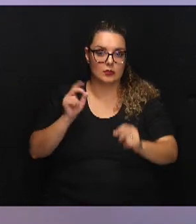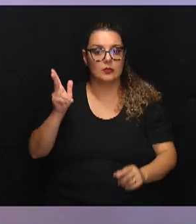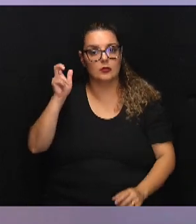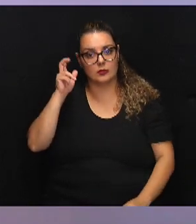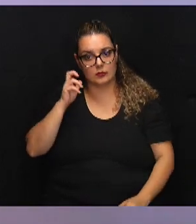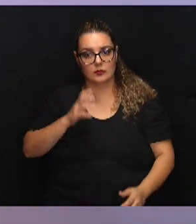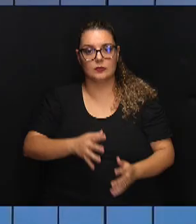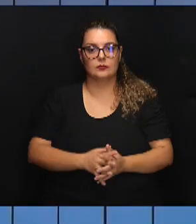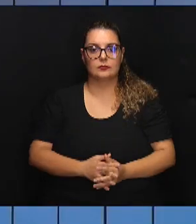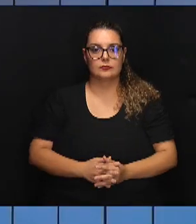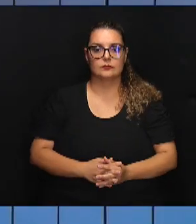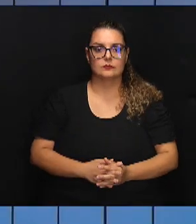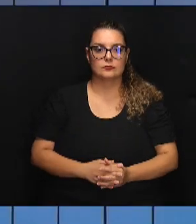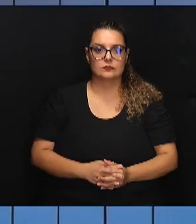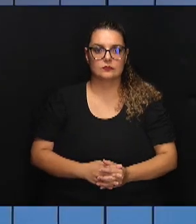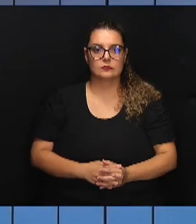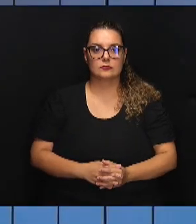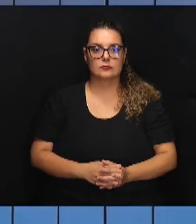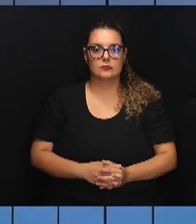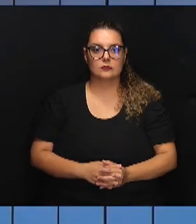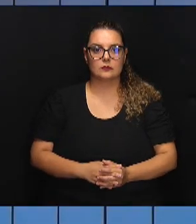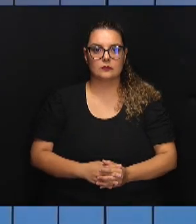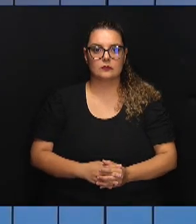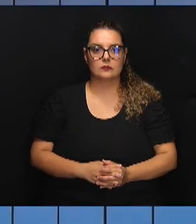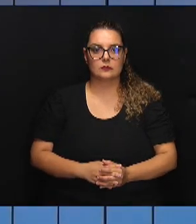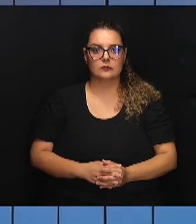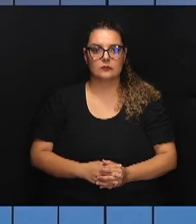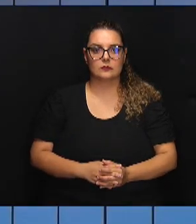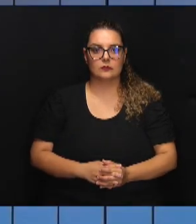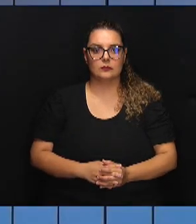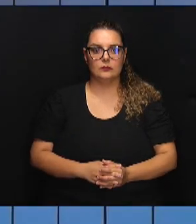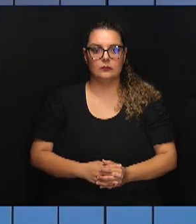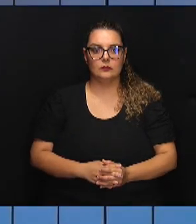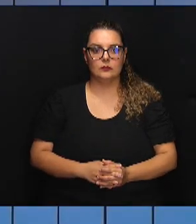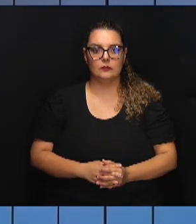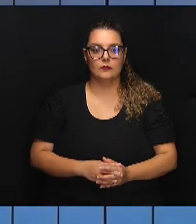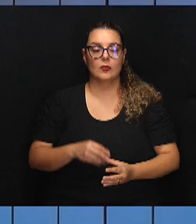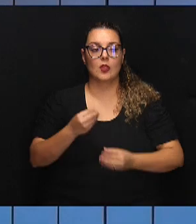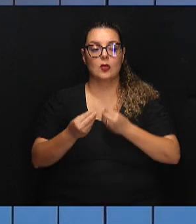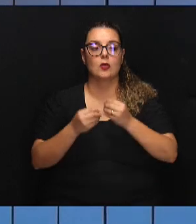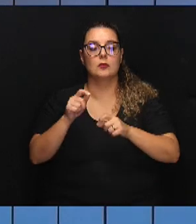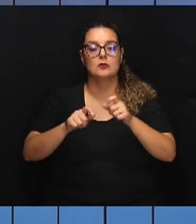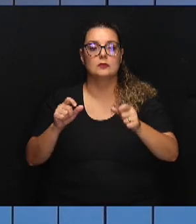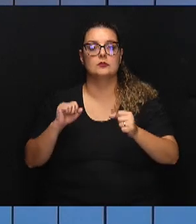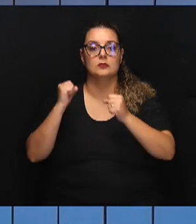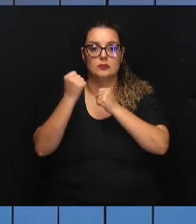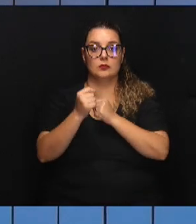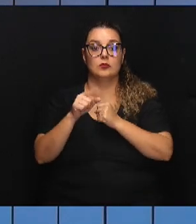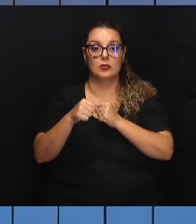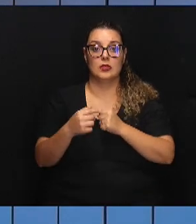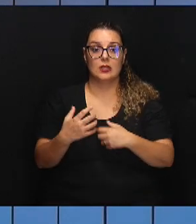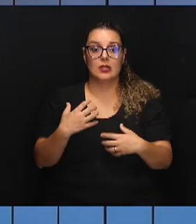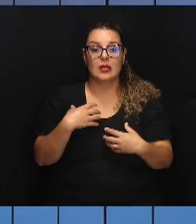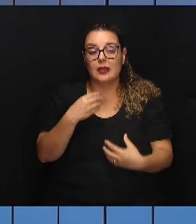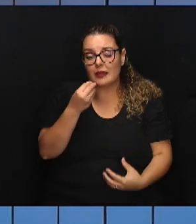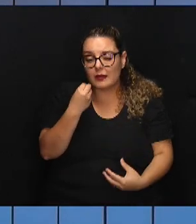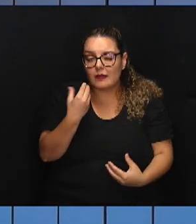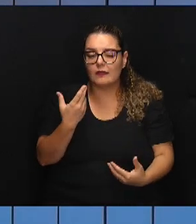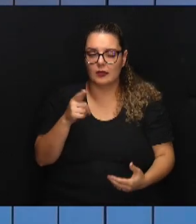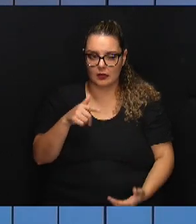ouve. Que as pessoas podem proteger essa estrutura, porque ela é muito sensível, não é mesmo?